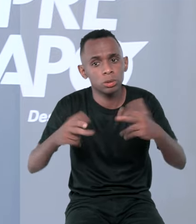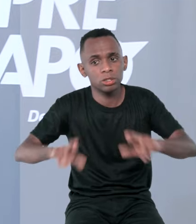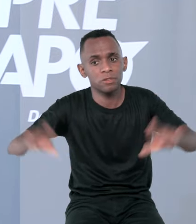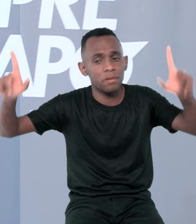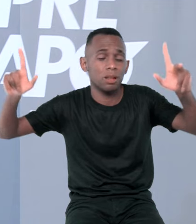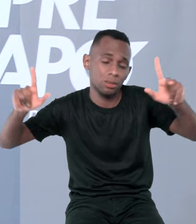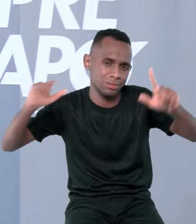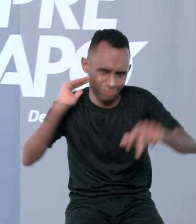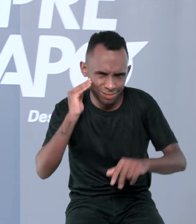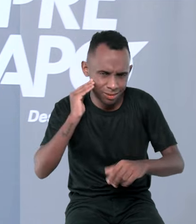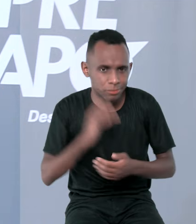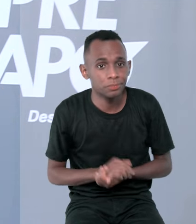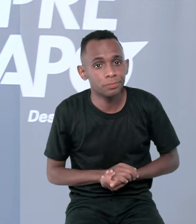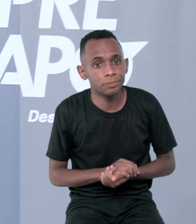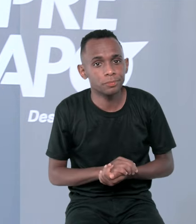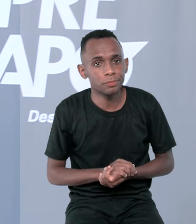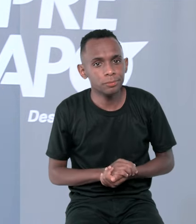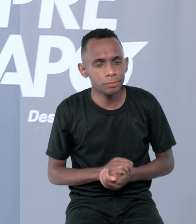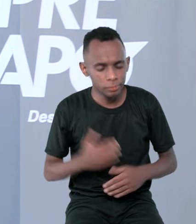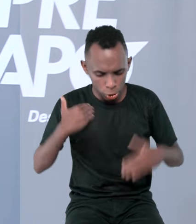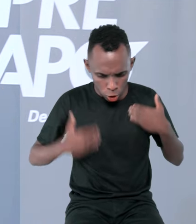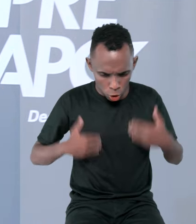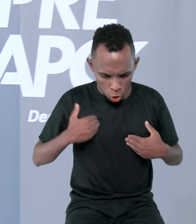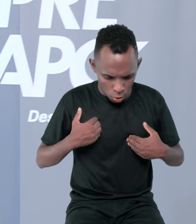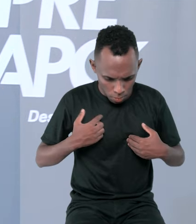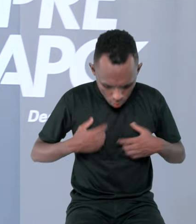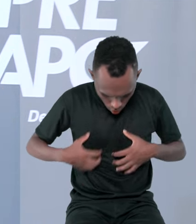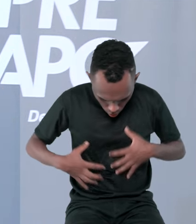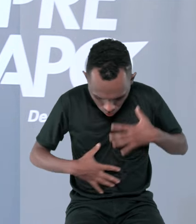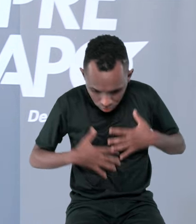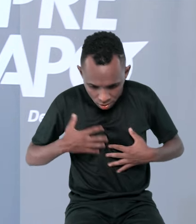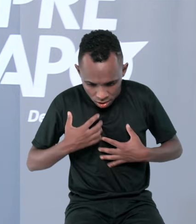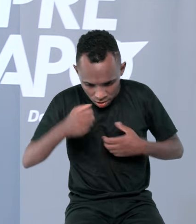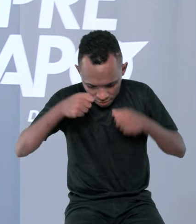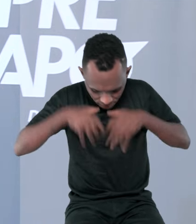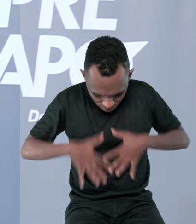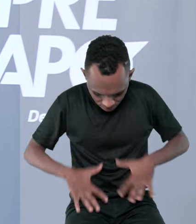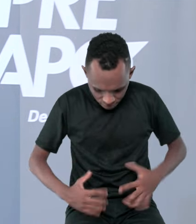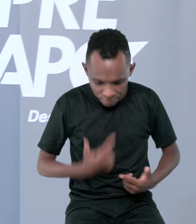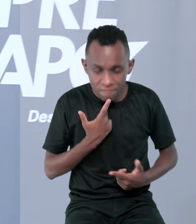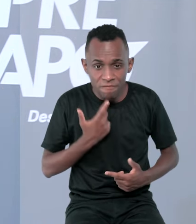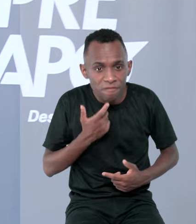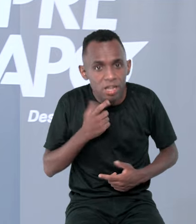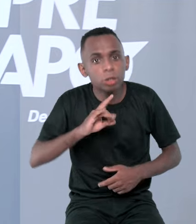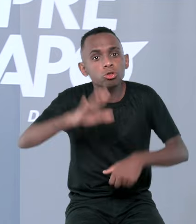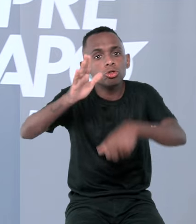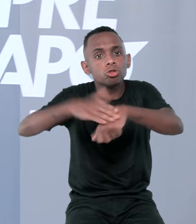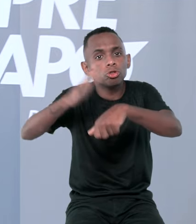entende? Pois entre músculos, órgãos e veias existe um lugar só seu, isolado e